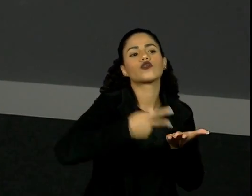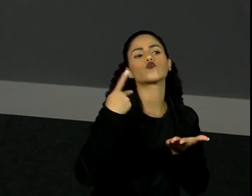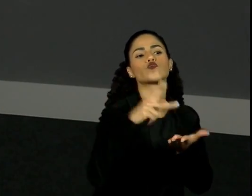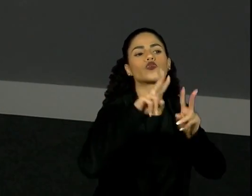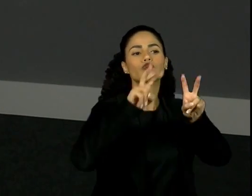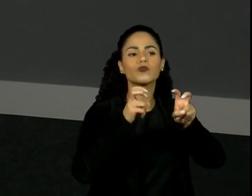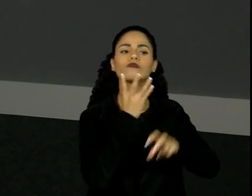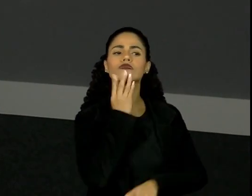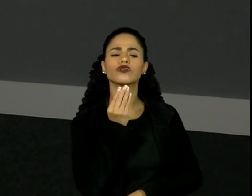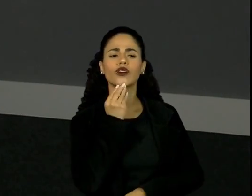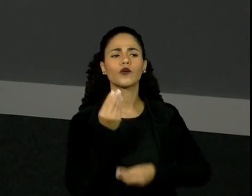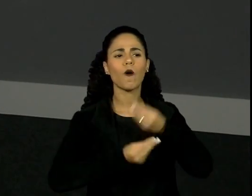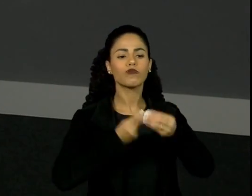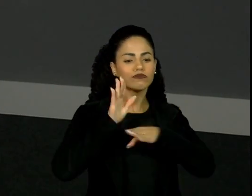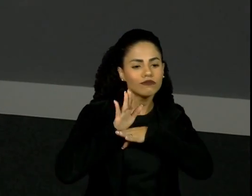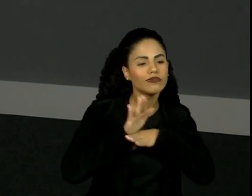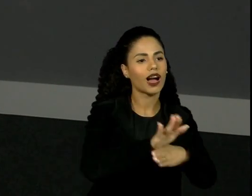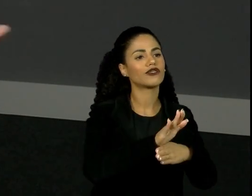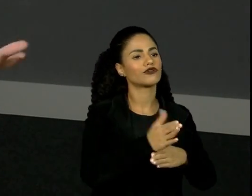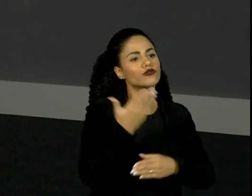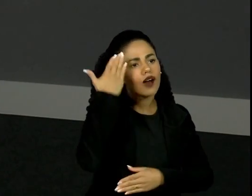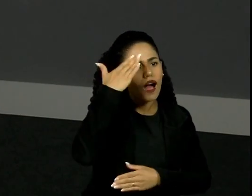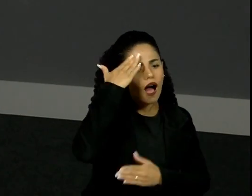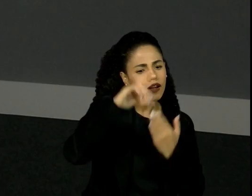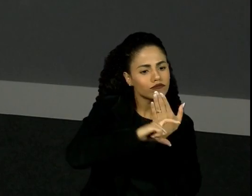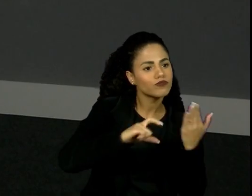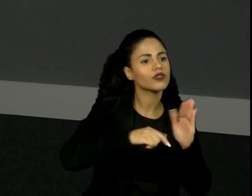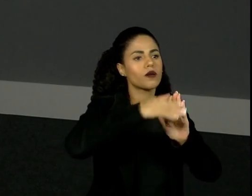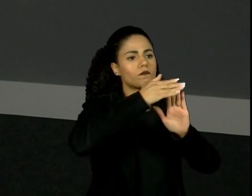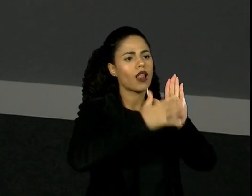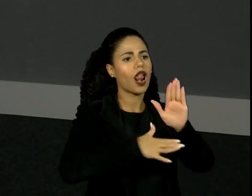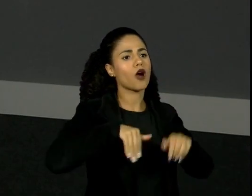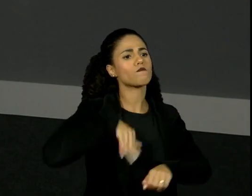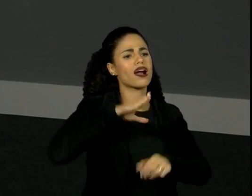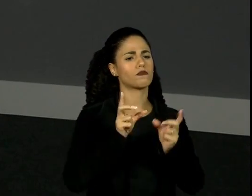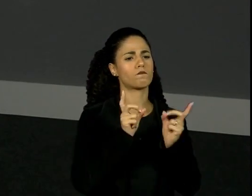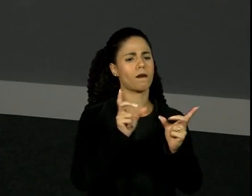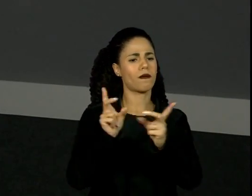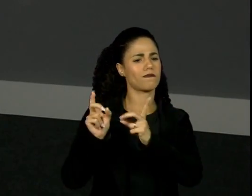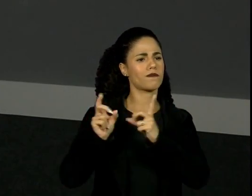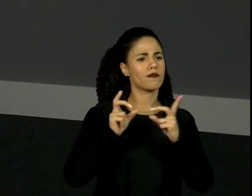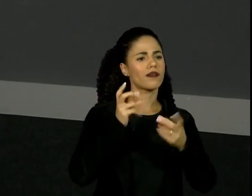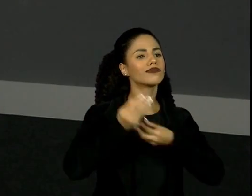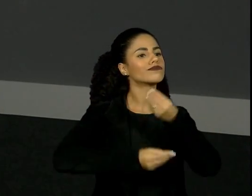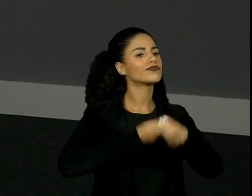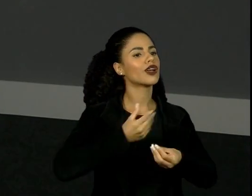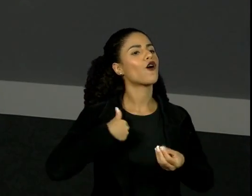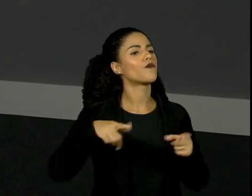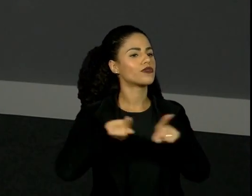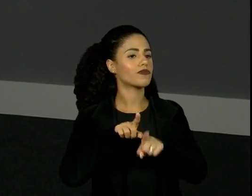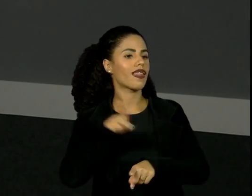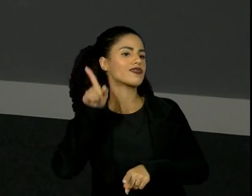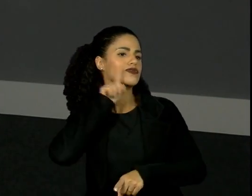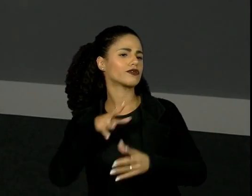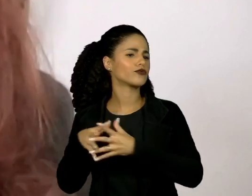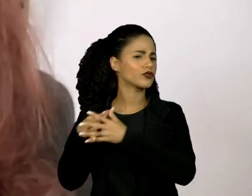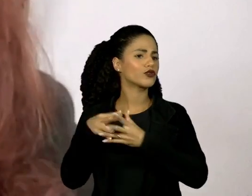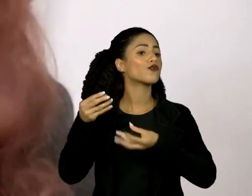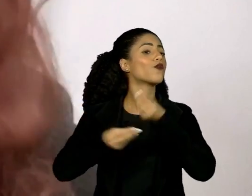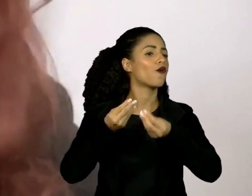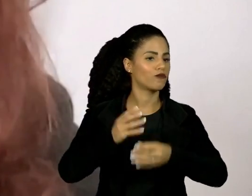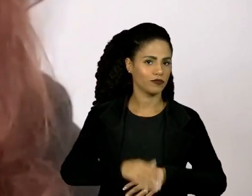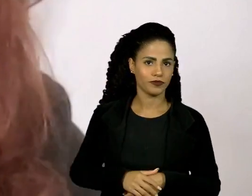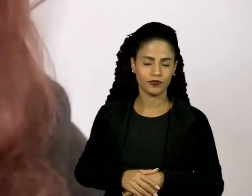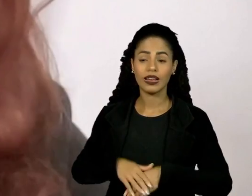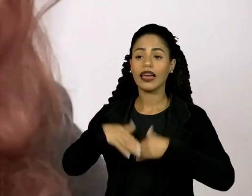Machado ajudou o autor brasileiro a entrar na lista dos mais vendidos da Amazon nos Estados Unidos? Eu